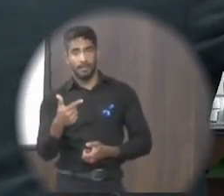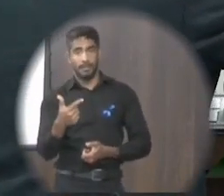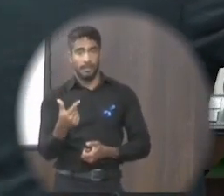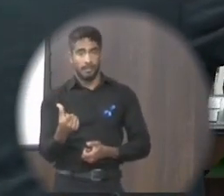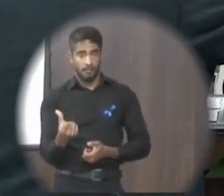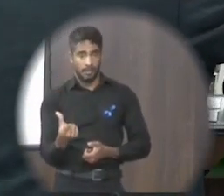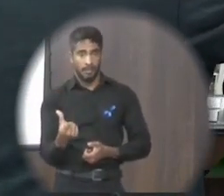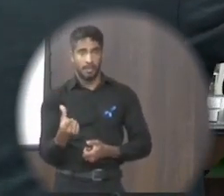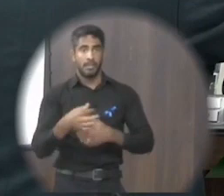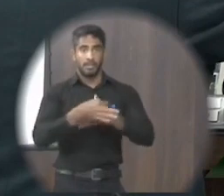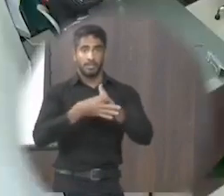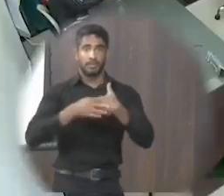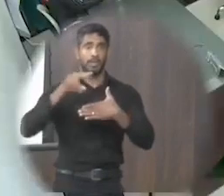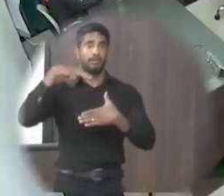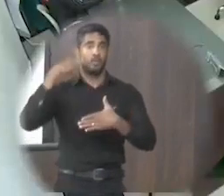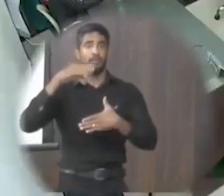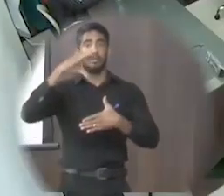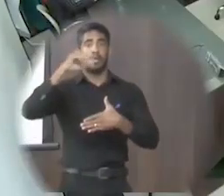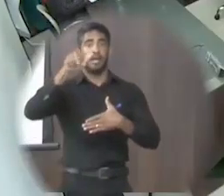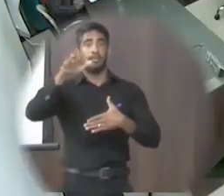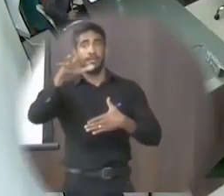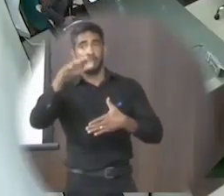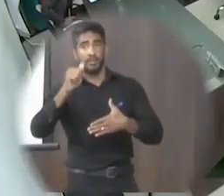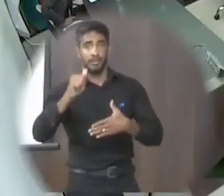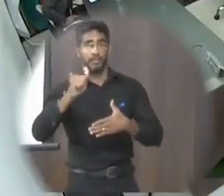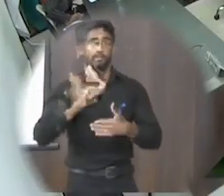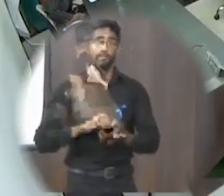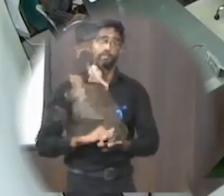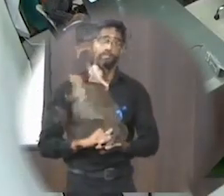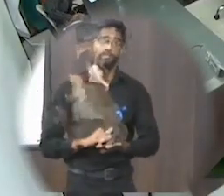de autoria da vereadora Carmelina Romana da Silva Teixeira.